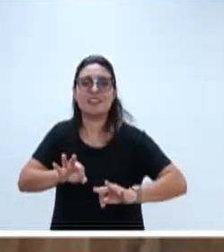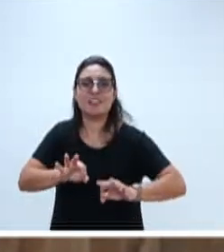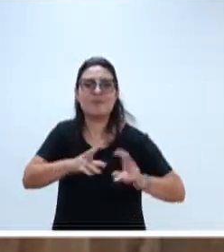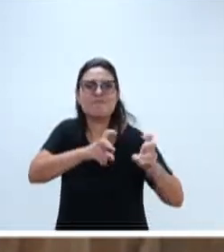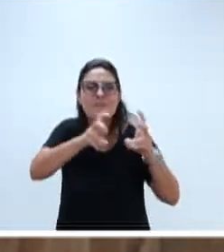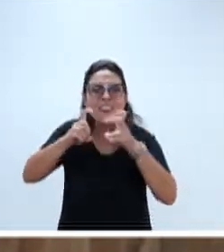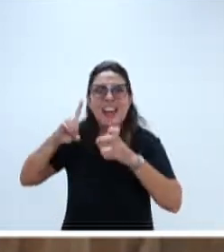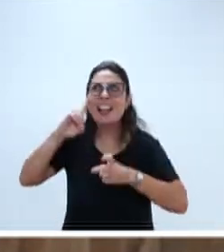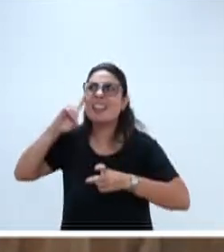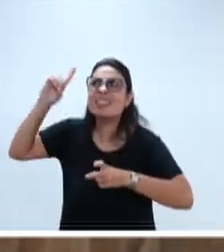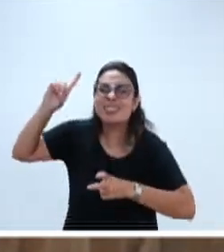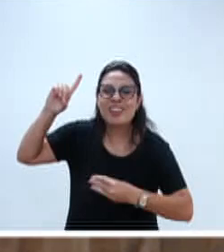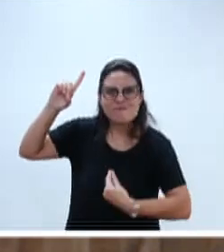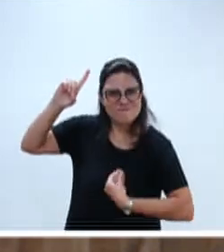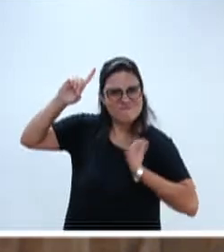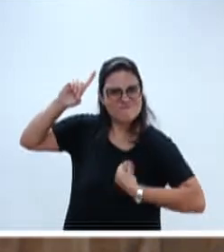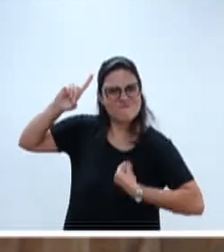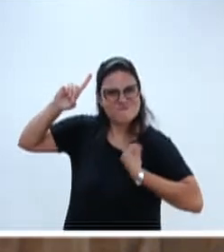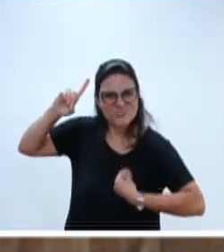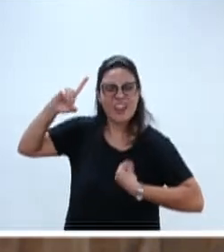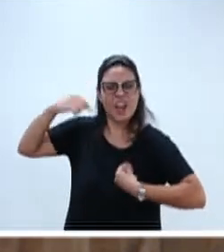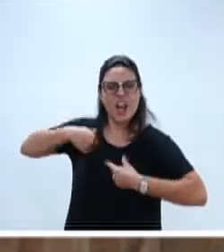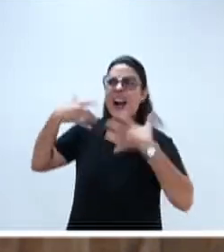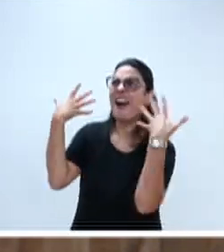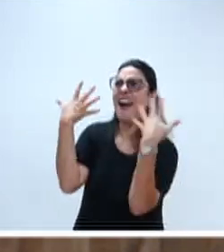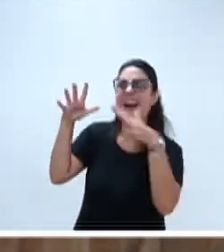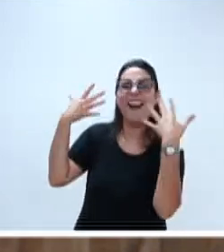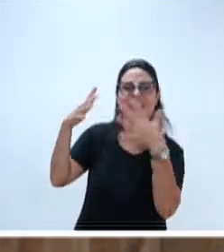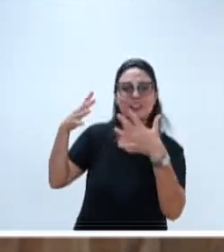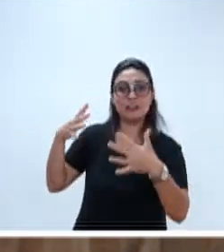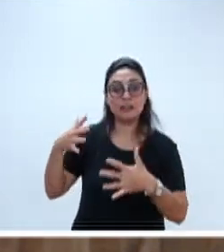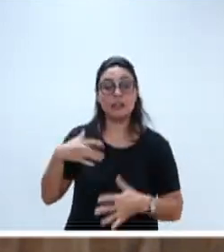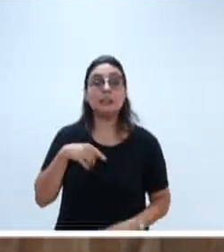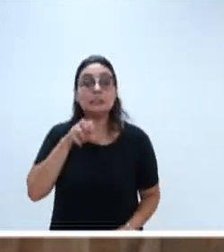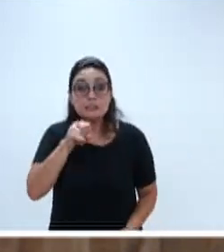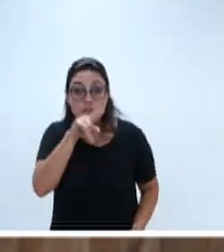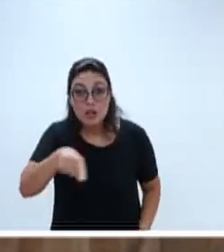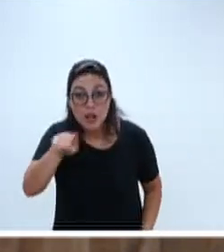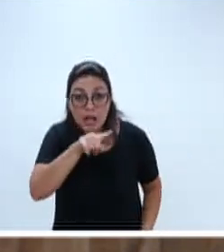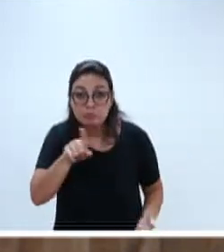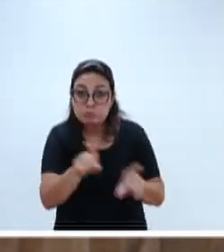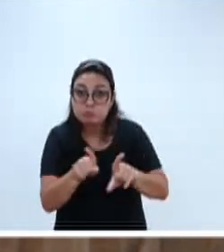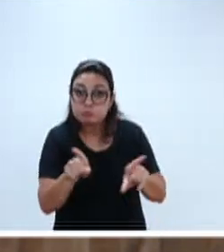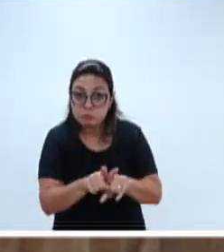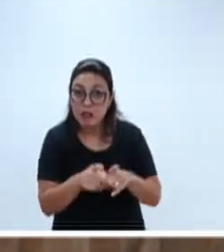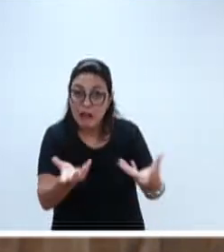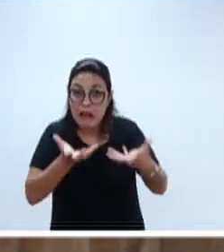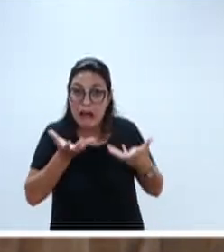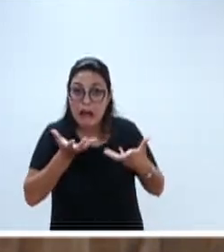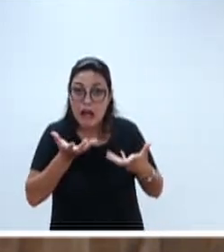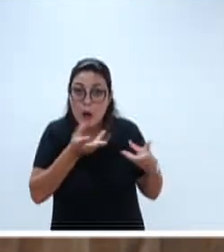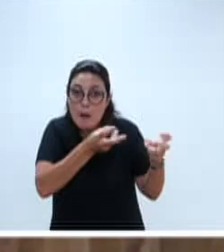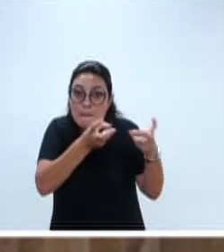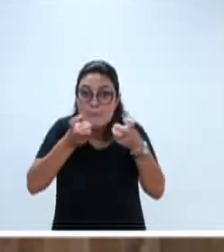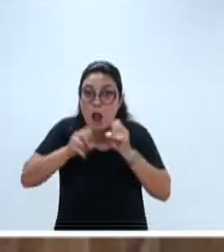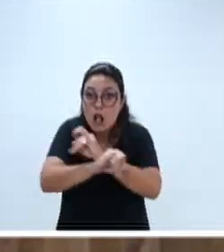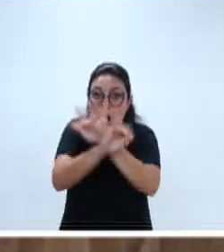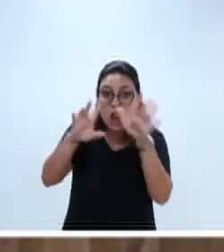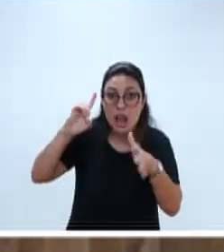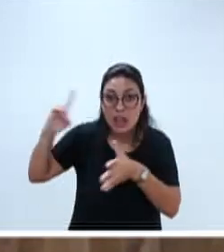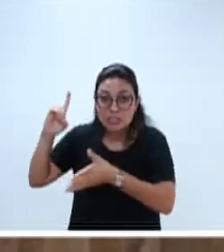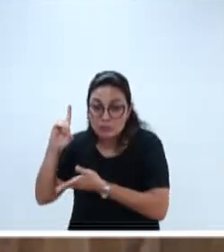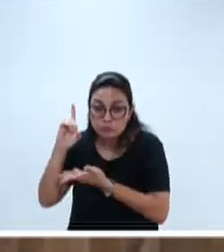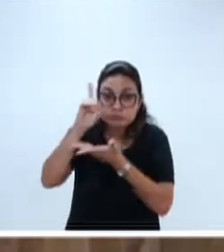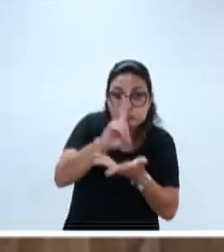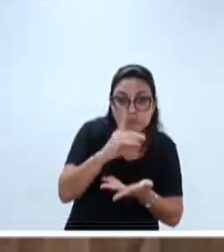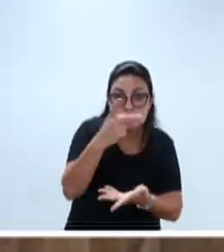Senhor. Querido, se você quer ver a glória de Deus na tua vida, comece agindo dessa maneira, com alegria, com prazer.